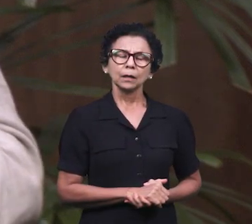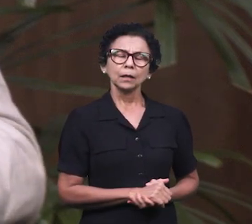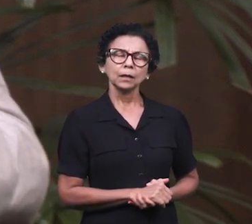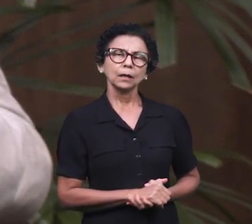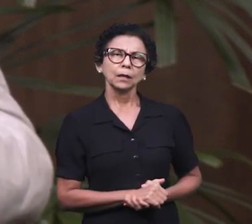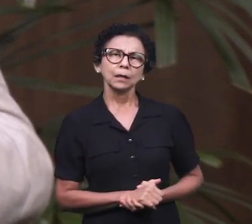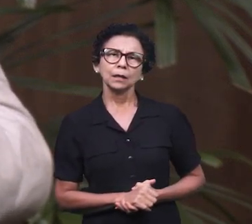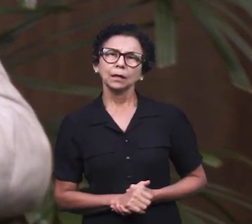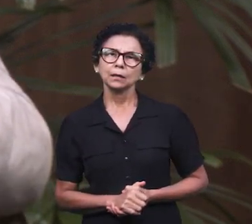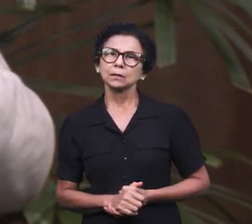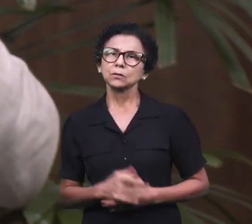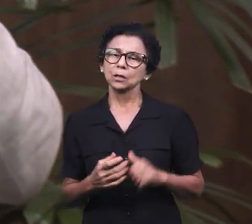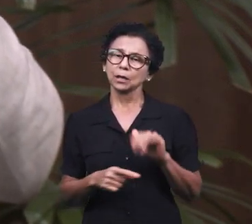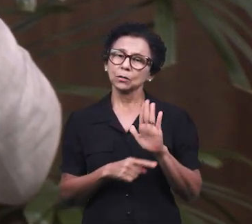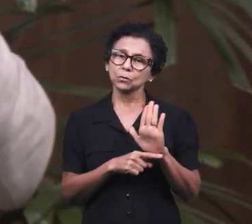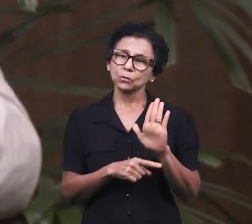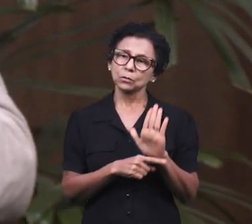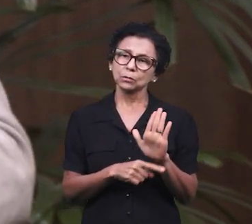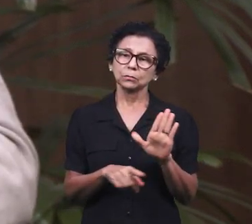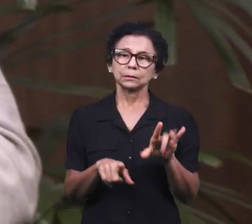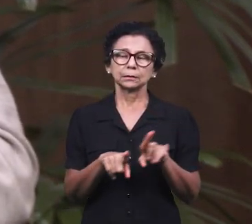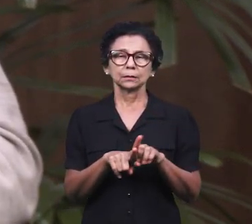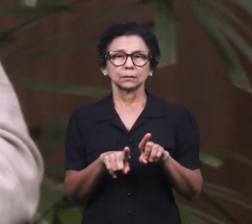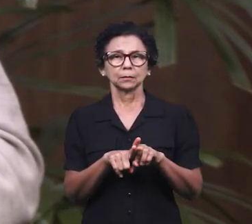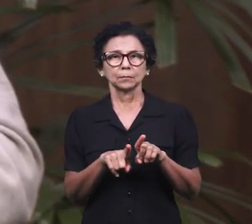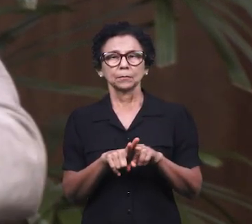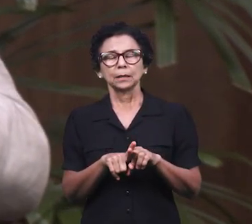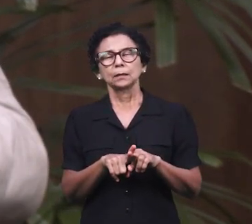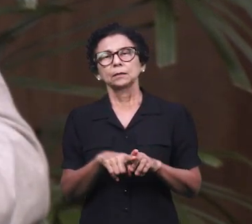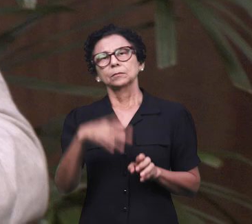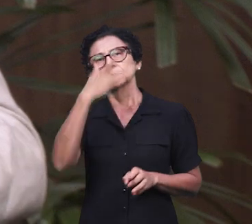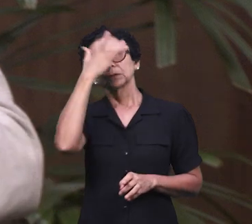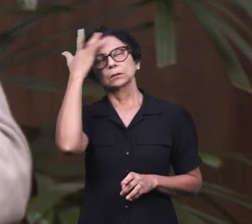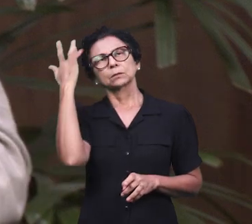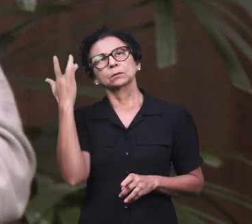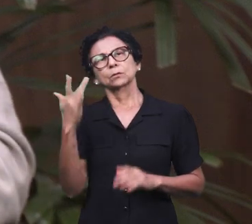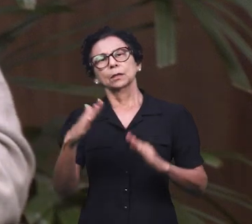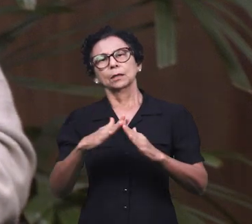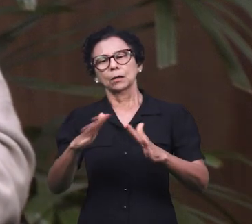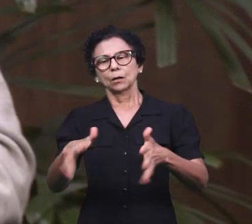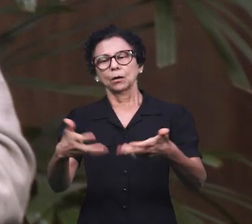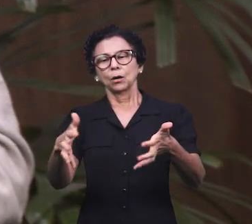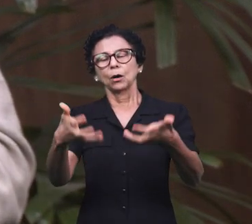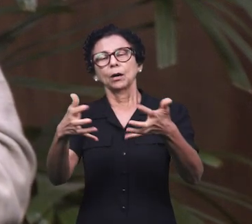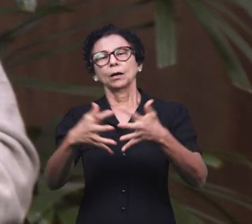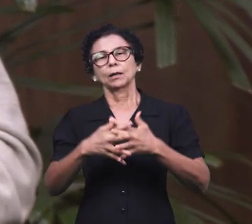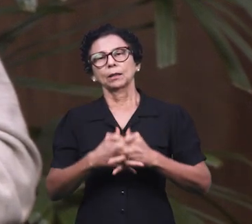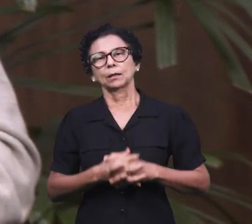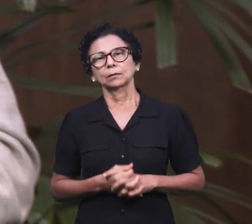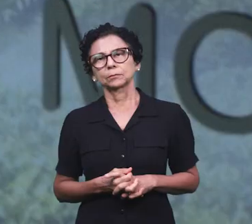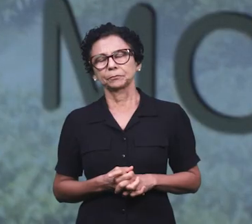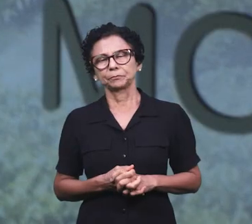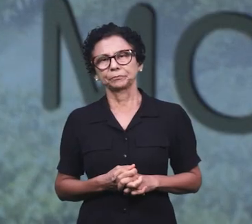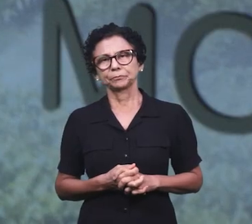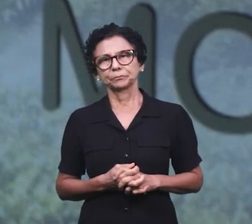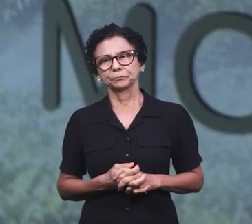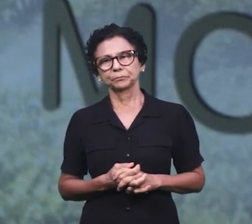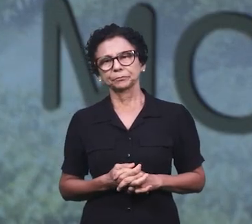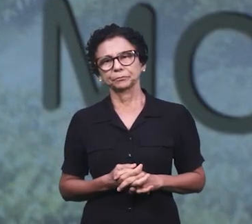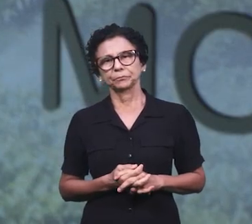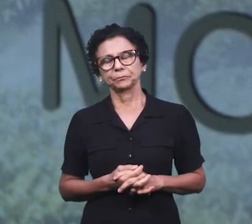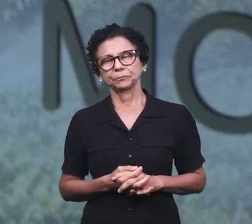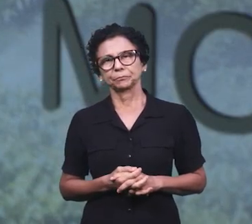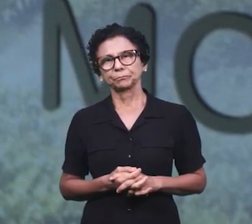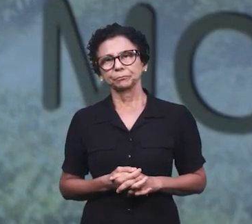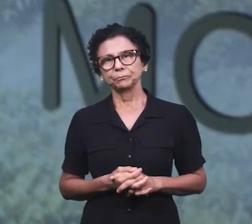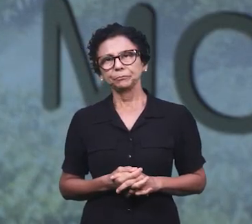que você elenca, que alguém que tem essa horta em casa pode desfrutar? Desde